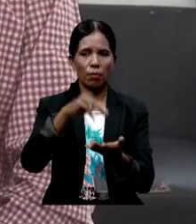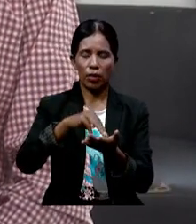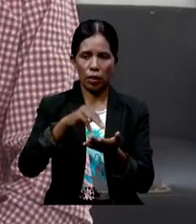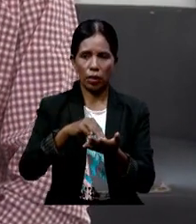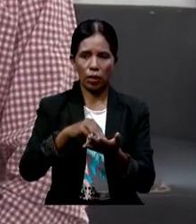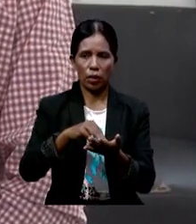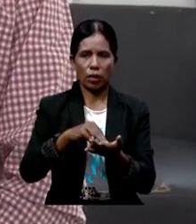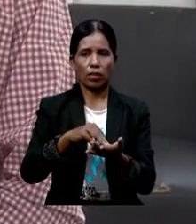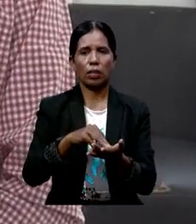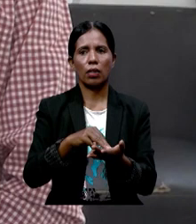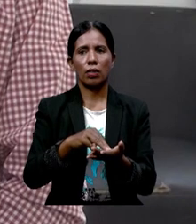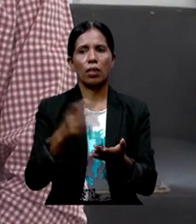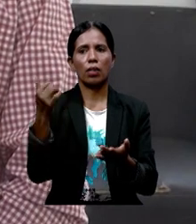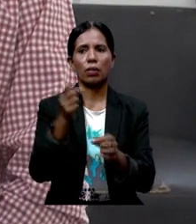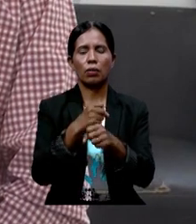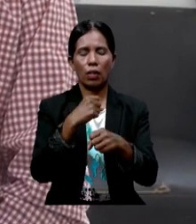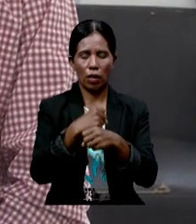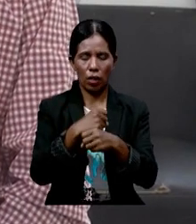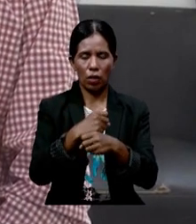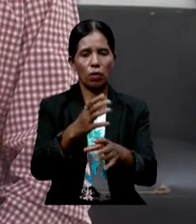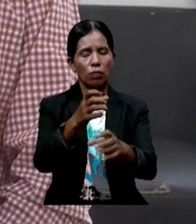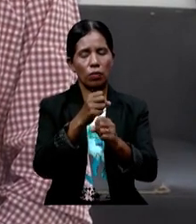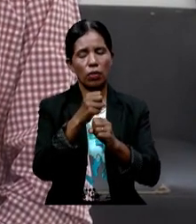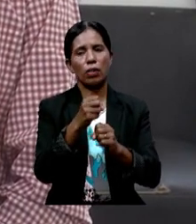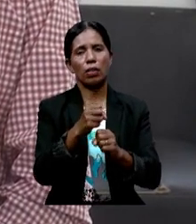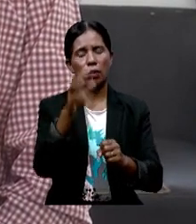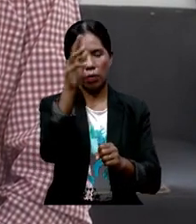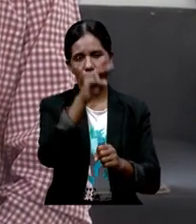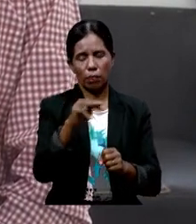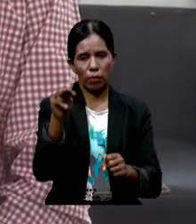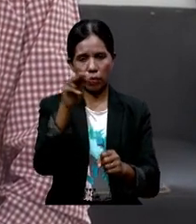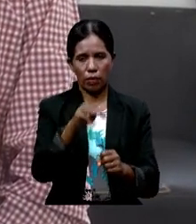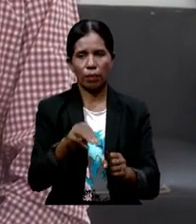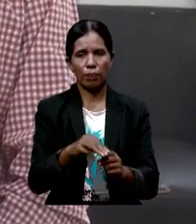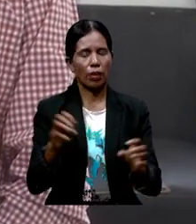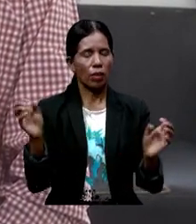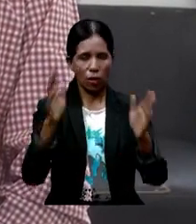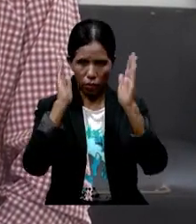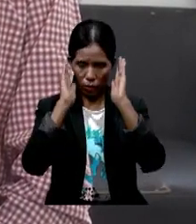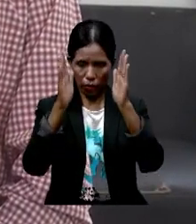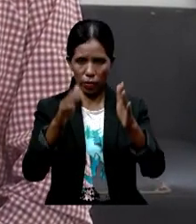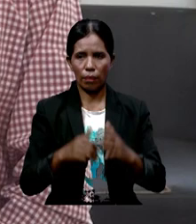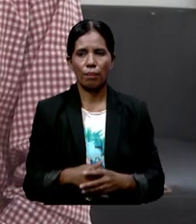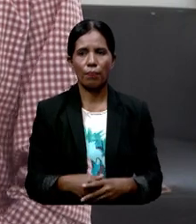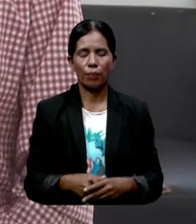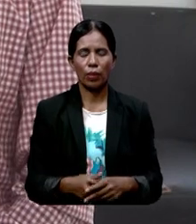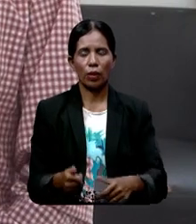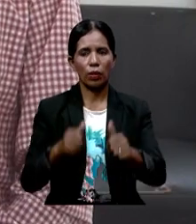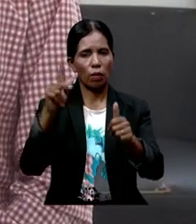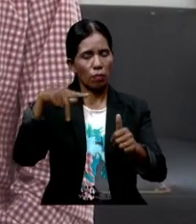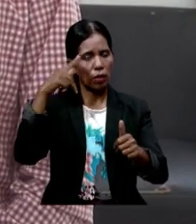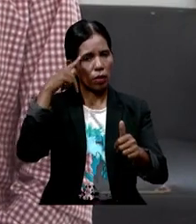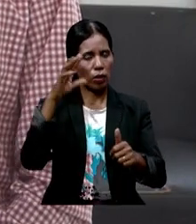ke nia atu halu cobertura ne antau dala barak la dun fokus. Além de ne tuir política no